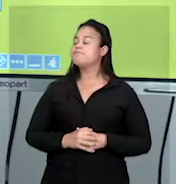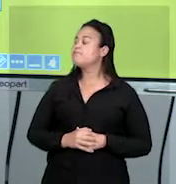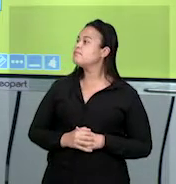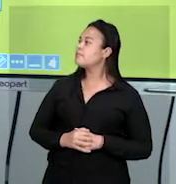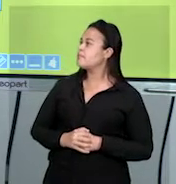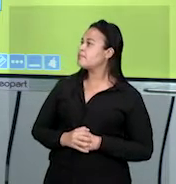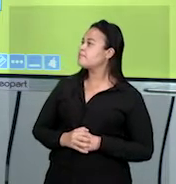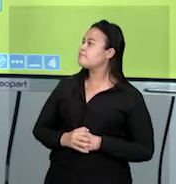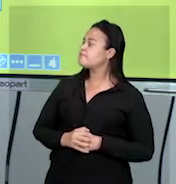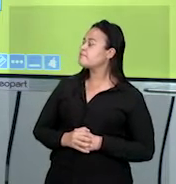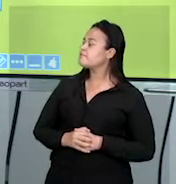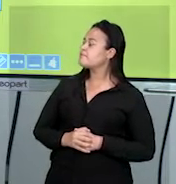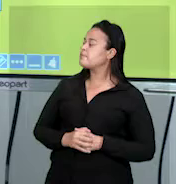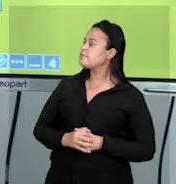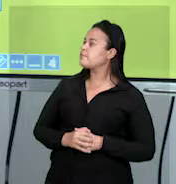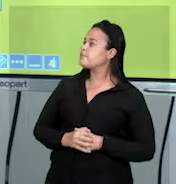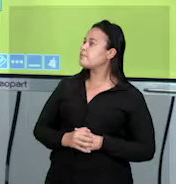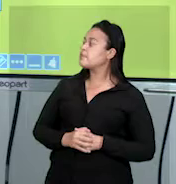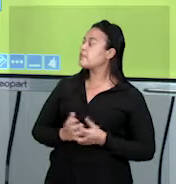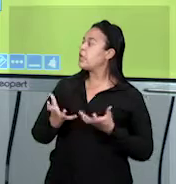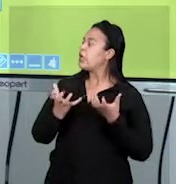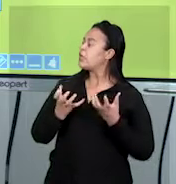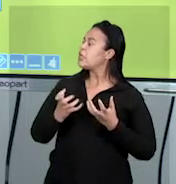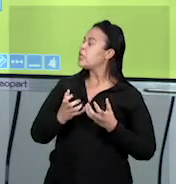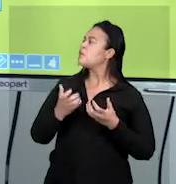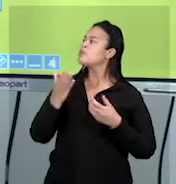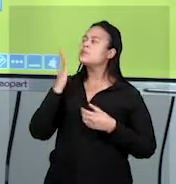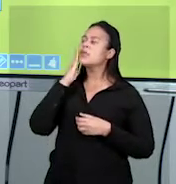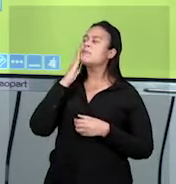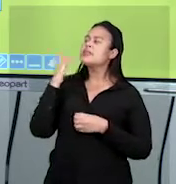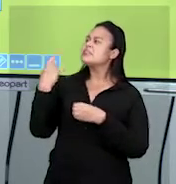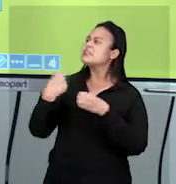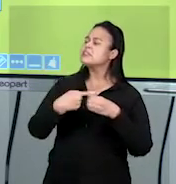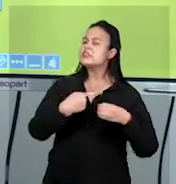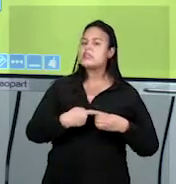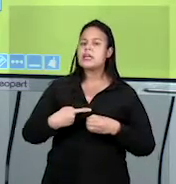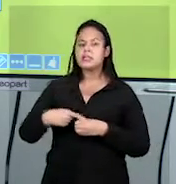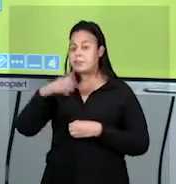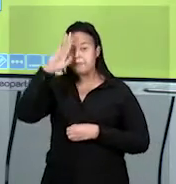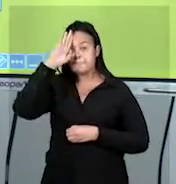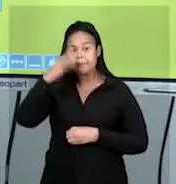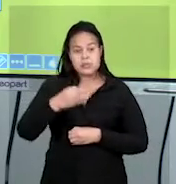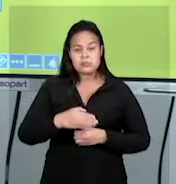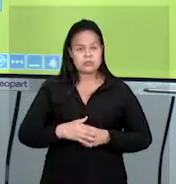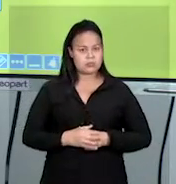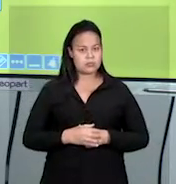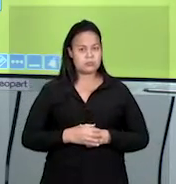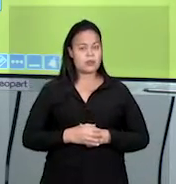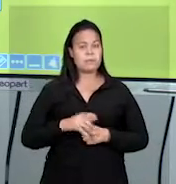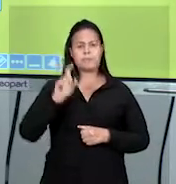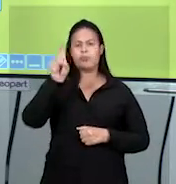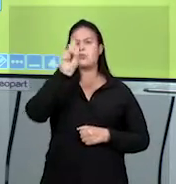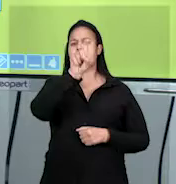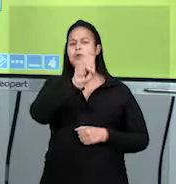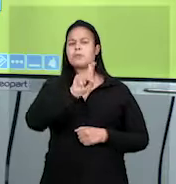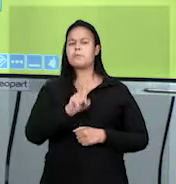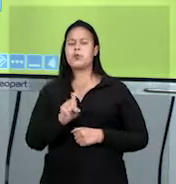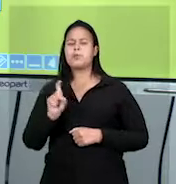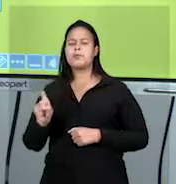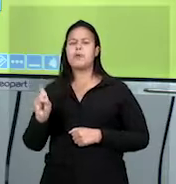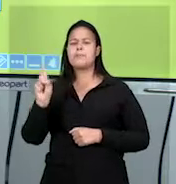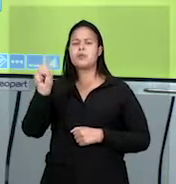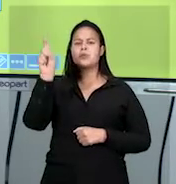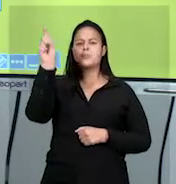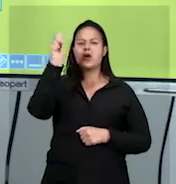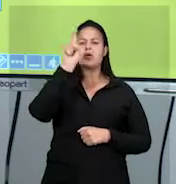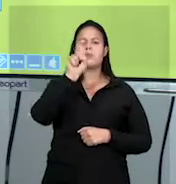na nossa tela, eu quero localizar as cidades principais do Brasil. As cidades são pontos. Então, a gente vai usar um recurso que é chamado